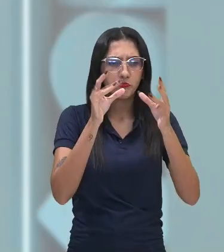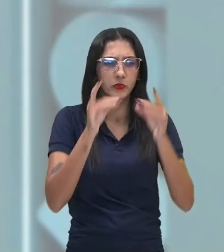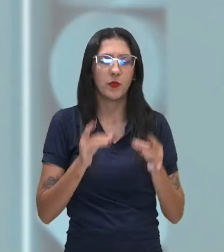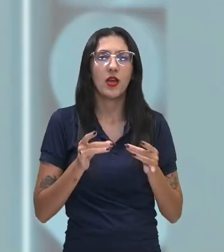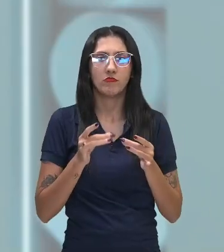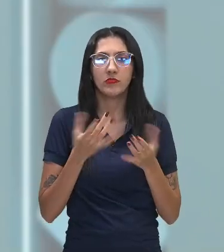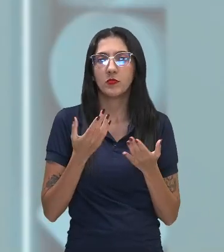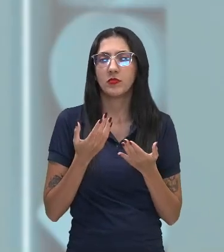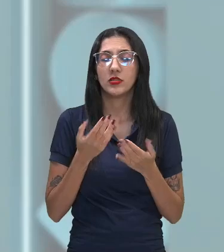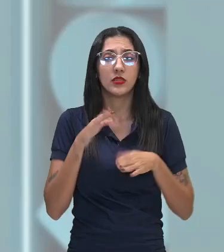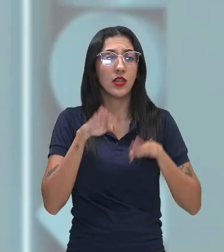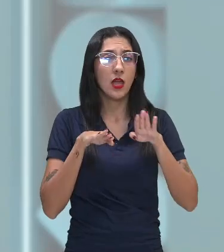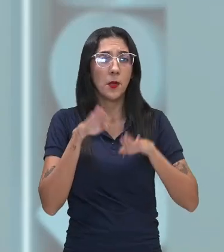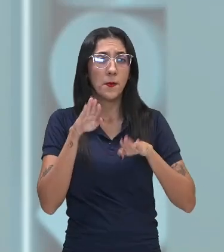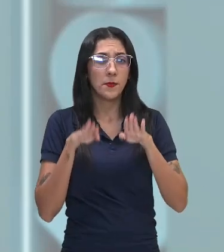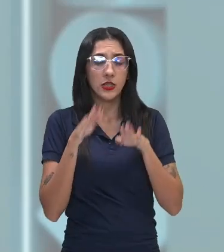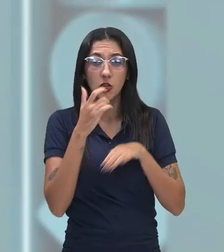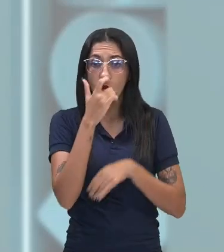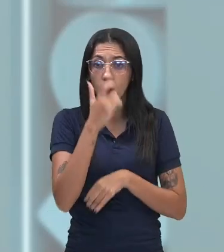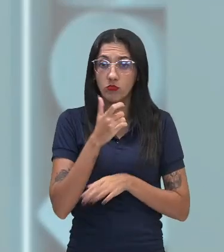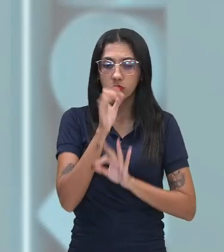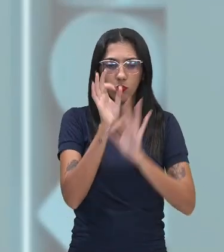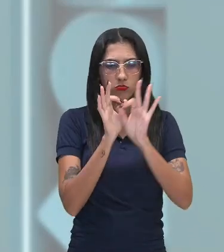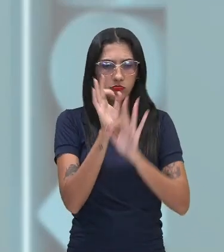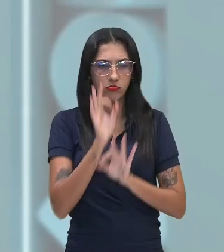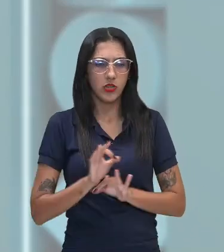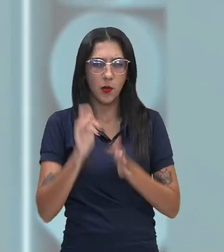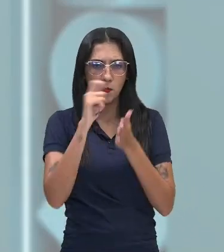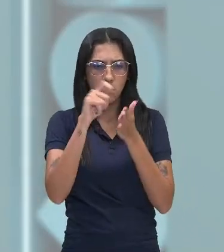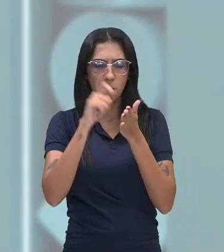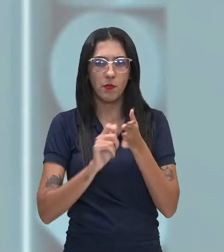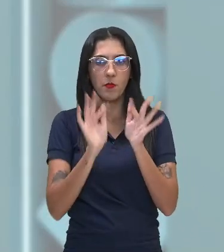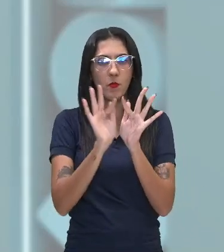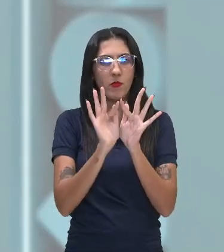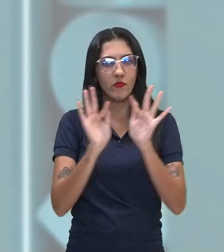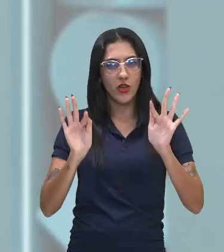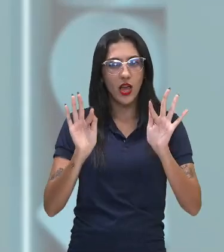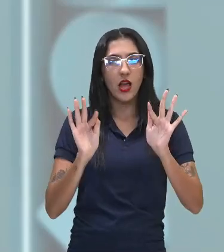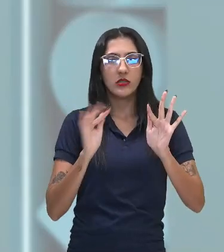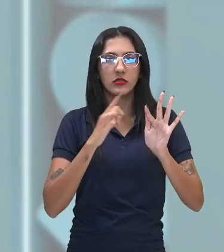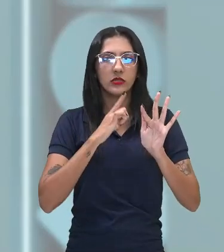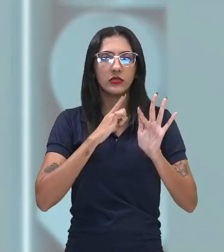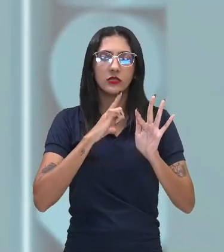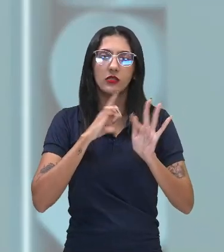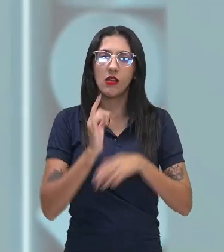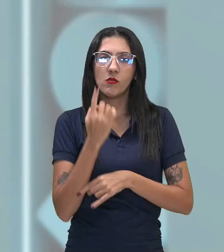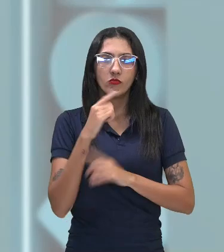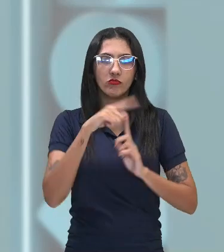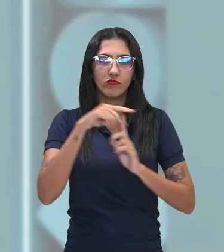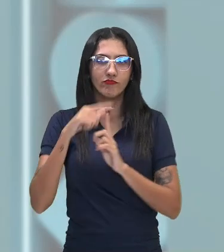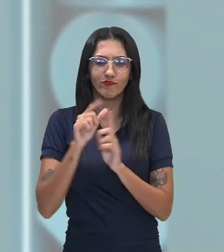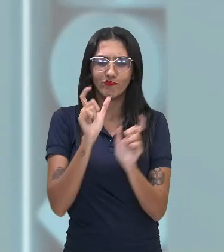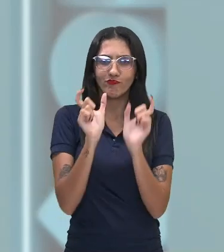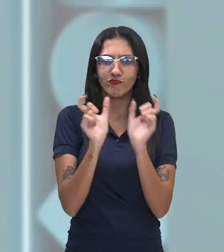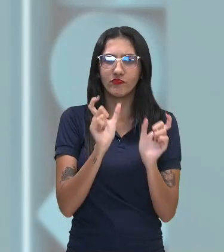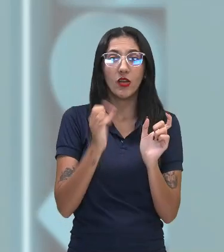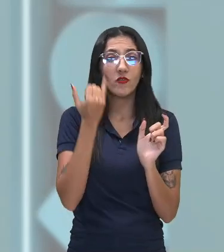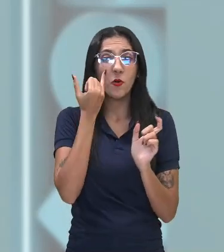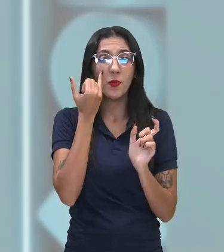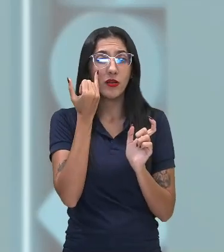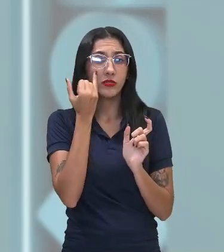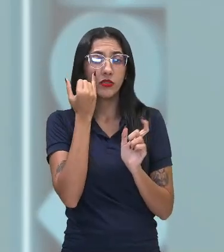da forma como eu construo a minha frase, eu vou dar ênfase em determinadas informações ou